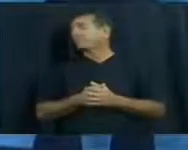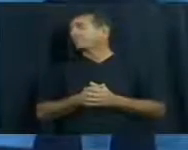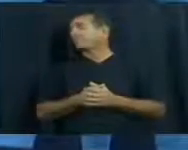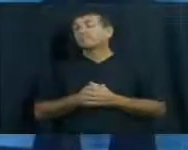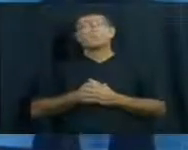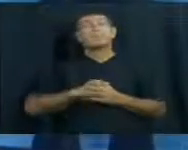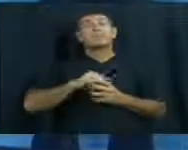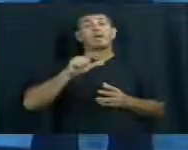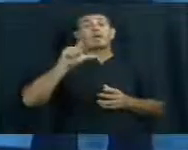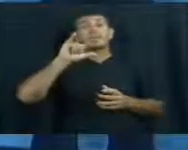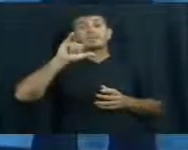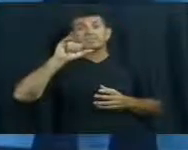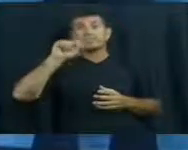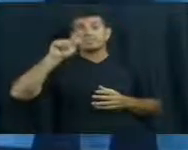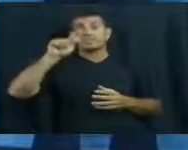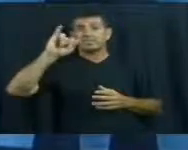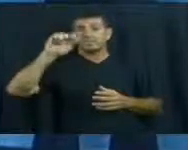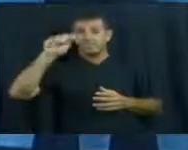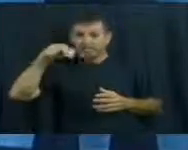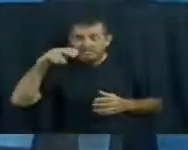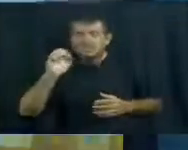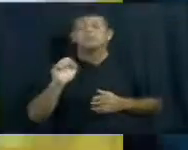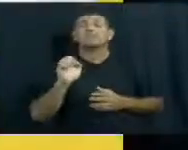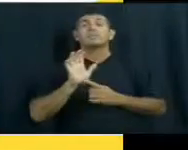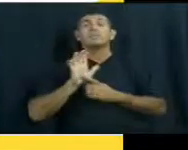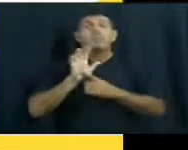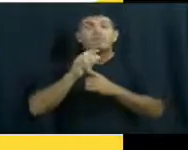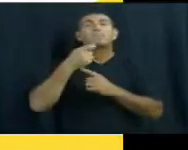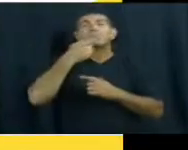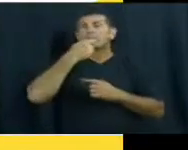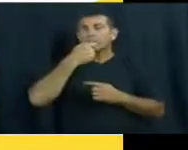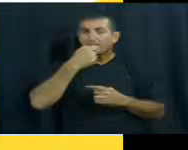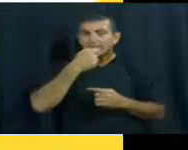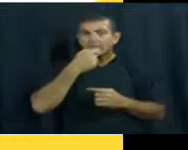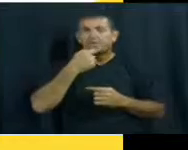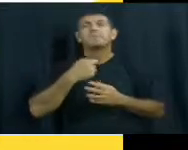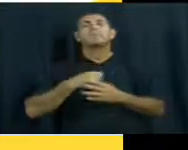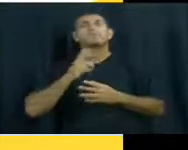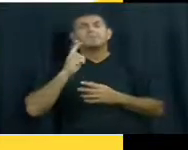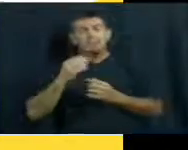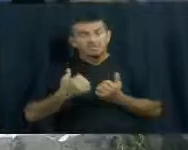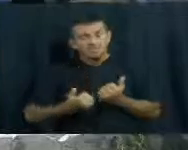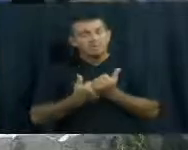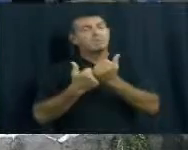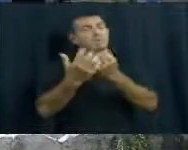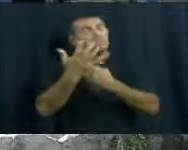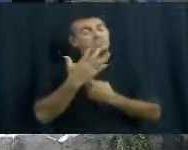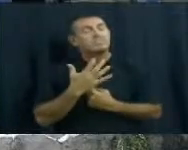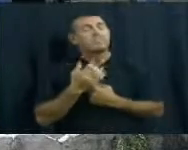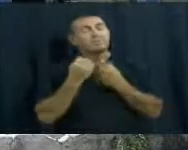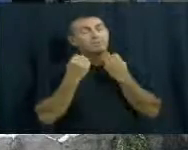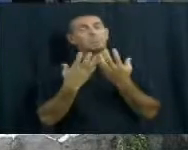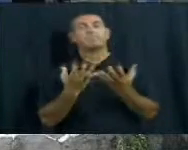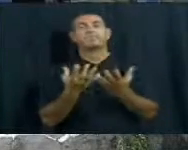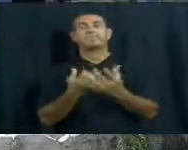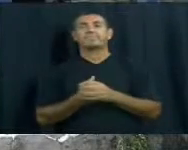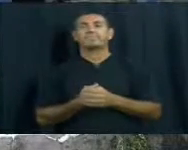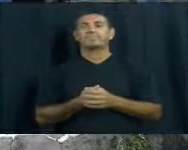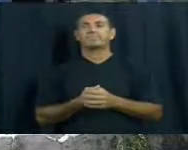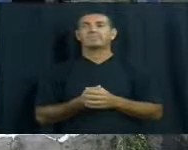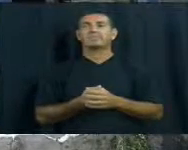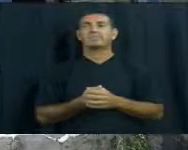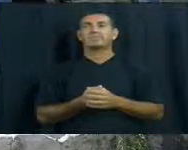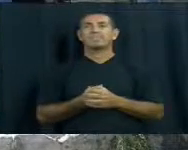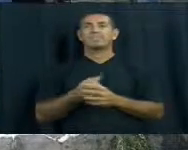gente da Ligiane Salgados. Ligiane Salgados está sempre em parceria com a gente. Daqui a pouco você vai comer um salgadinho, tá, Gutão? Um salgadinho maravilhoso. Olha lá,